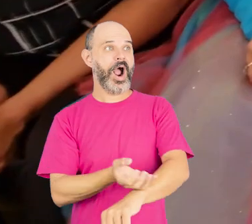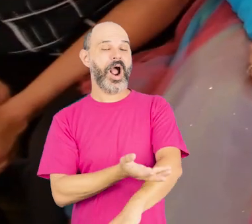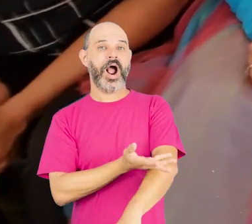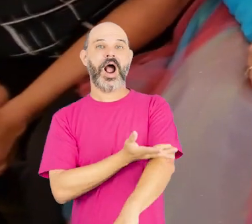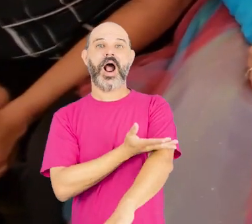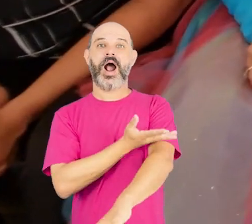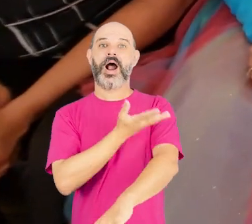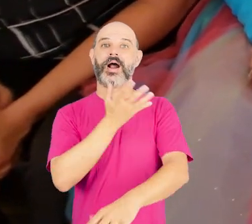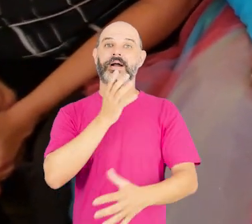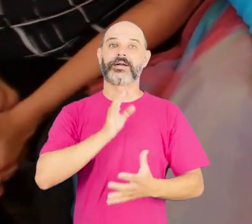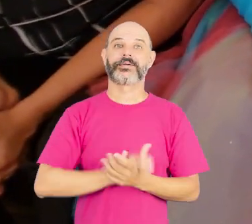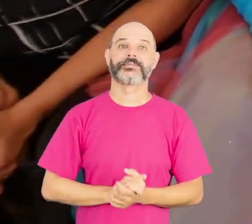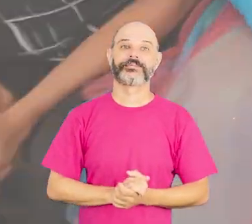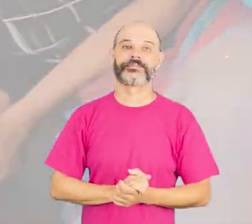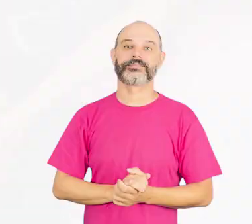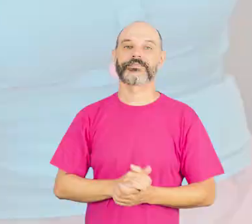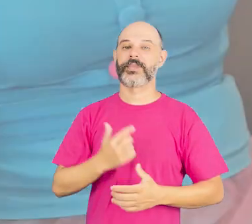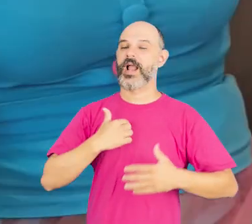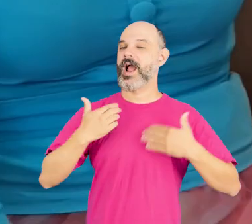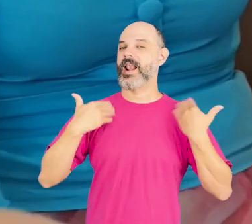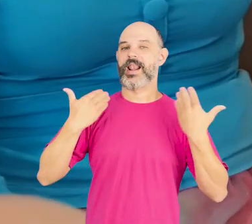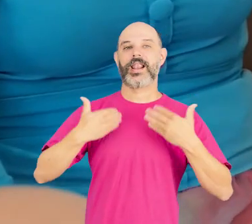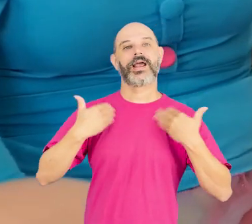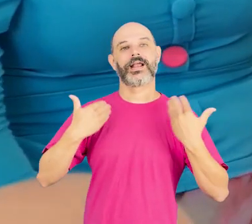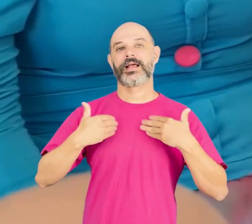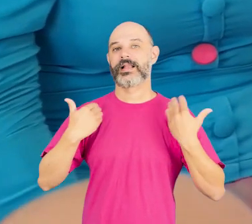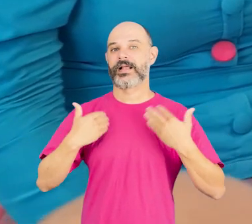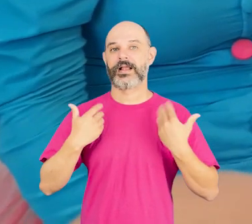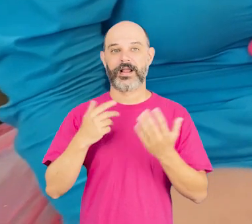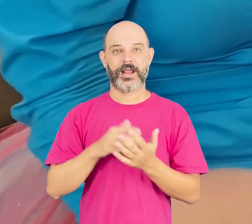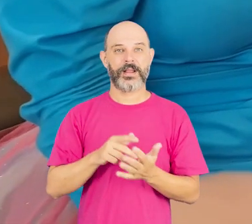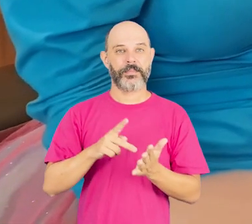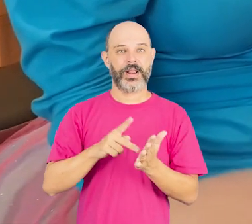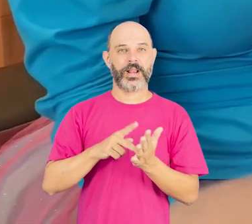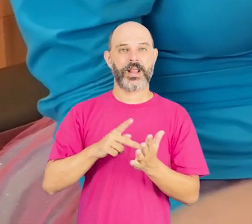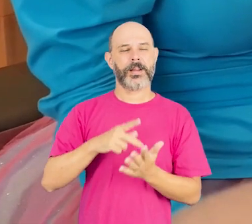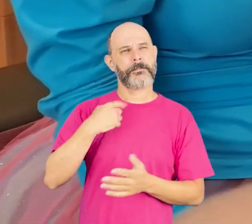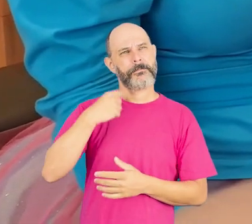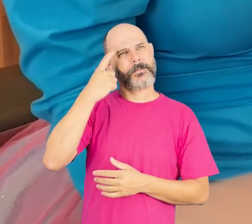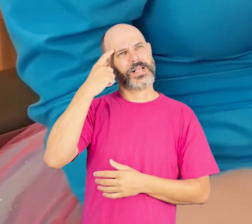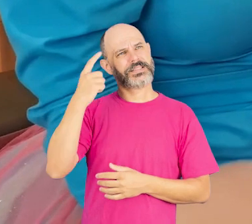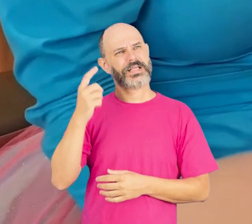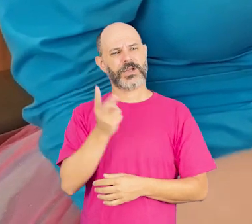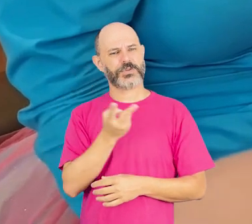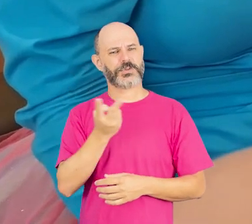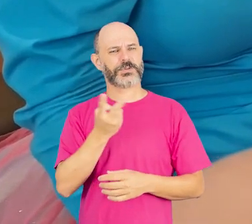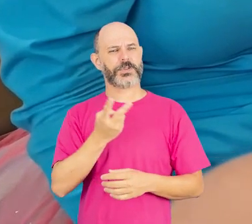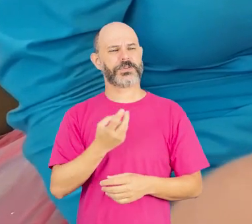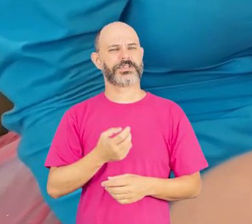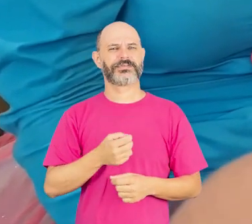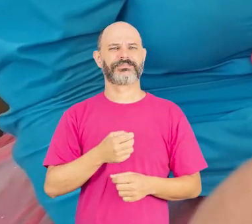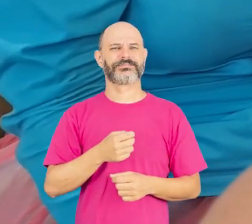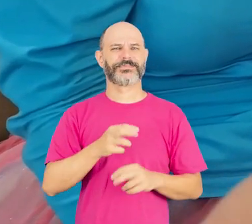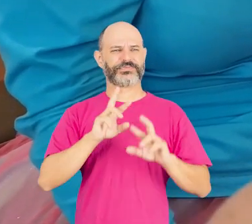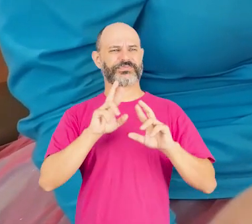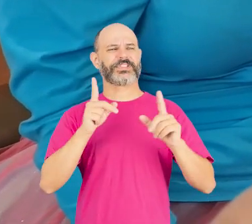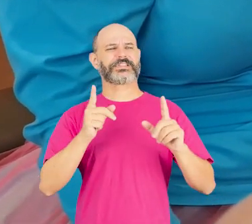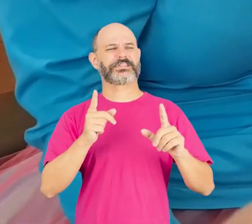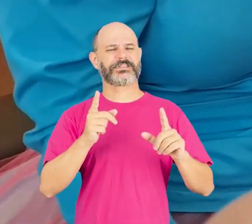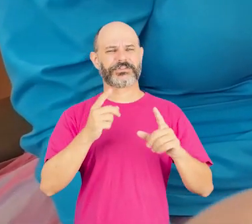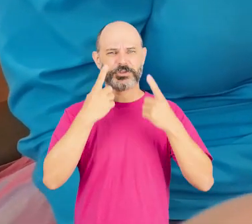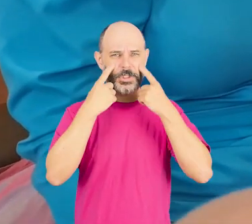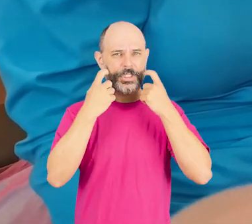gigante, maior que a distância. Foi uma alegria imensa. Eu achei que ele ia estranhar eu, chorar que nem falou. Não, foi de boa,